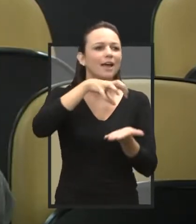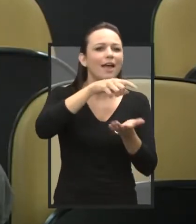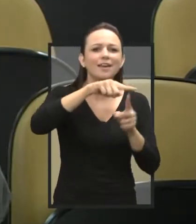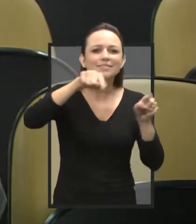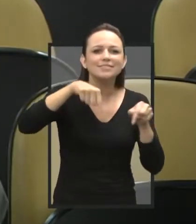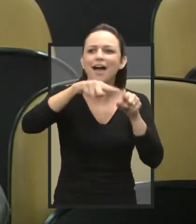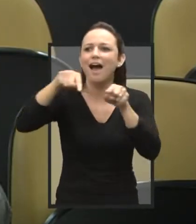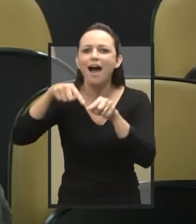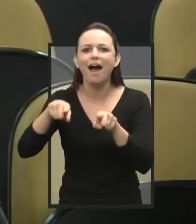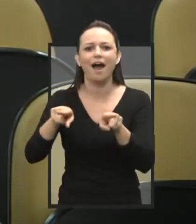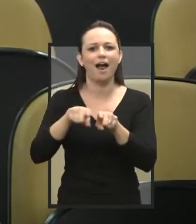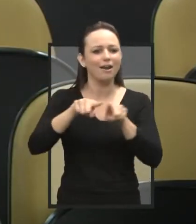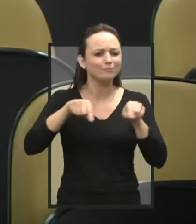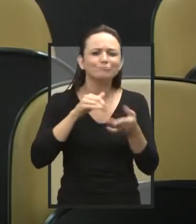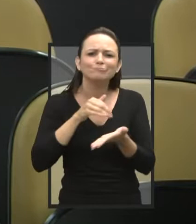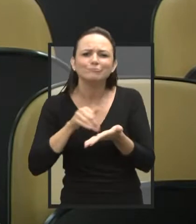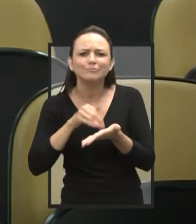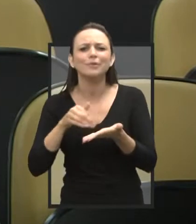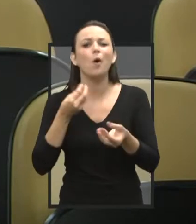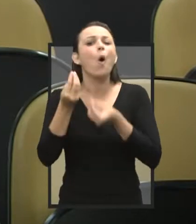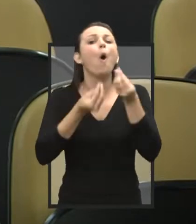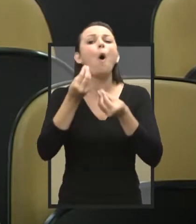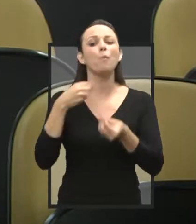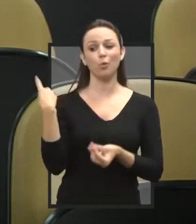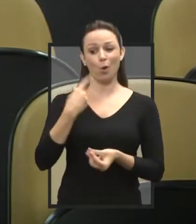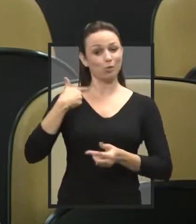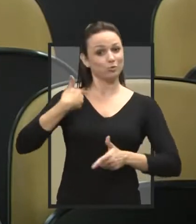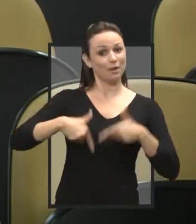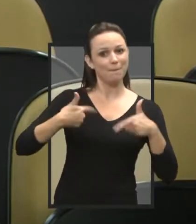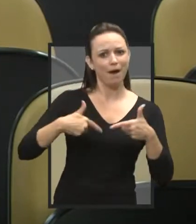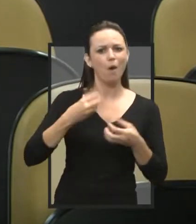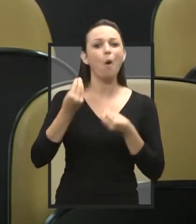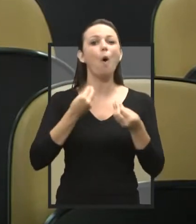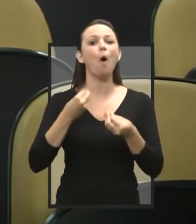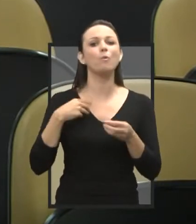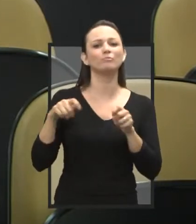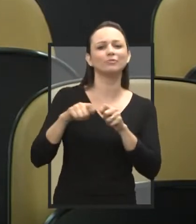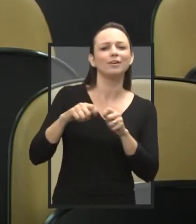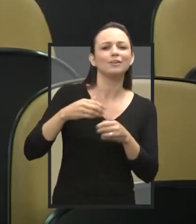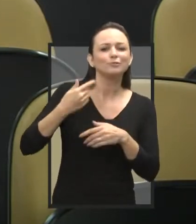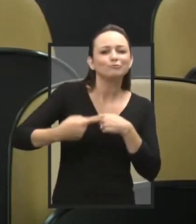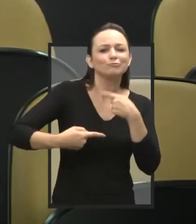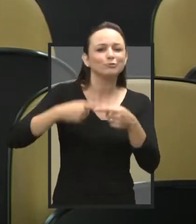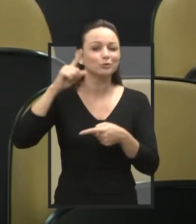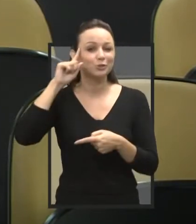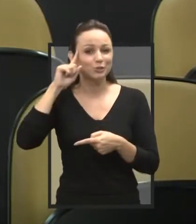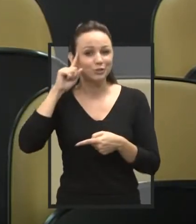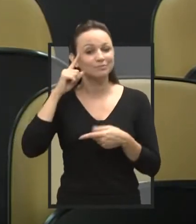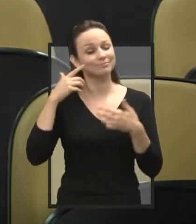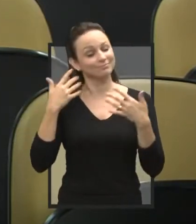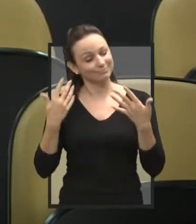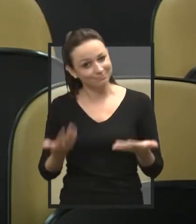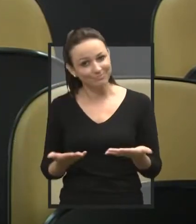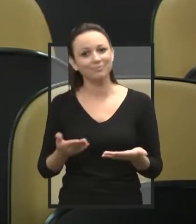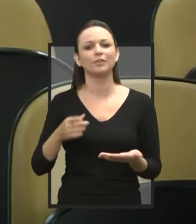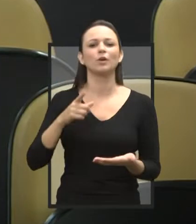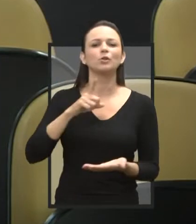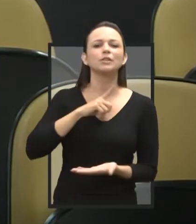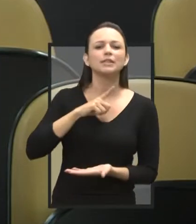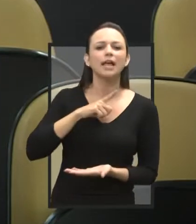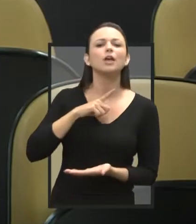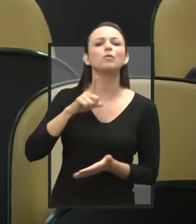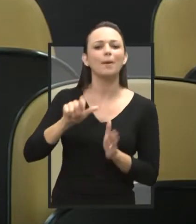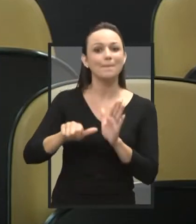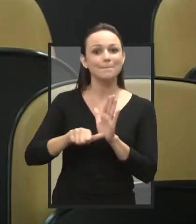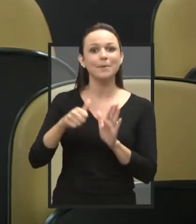salas, os gabinetes, como nós trabalhamos, como nós funcionamos, e eles estiveram desta forma, tendo